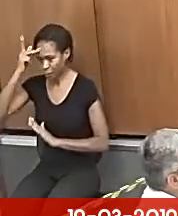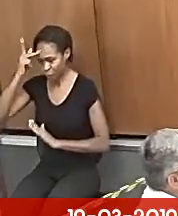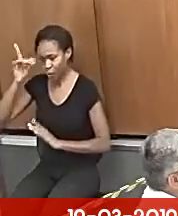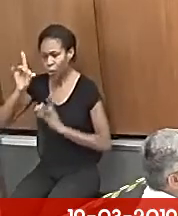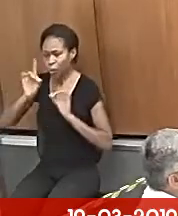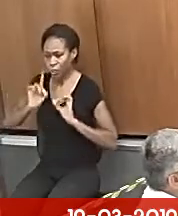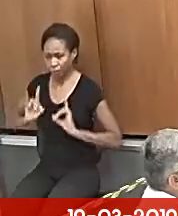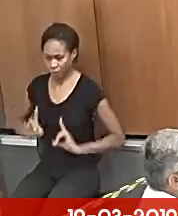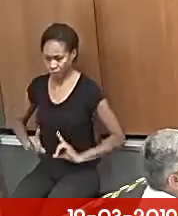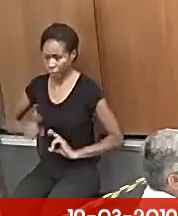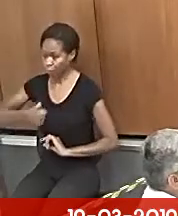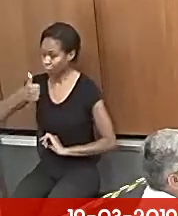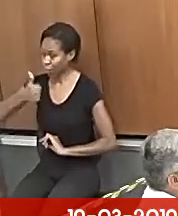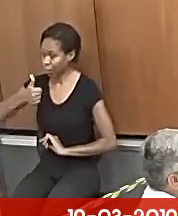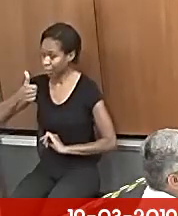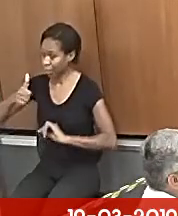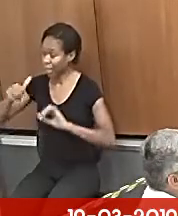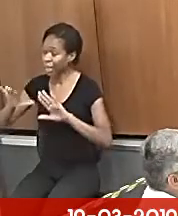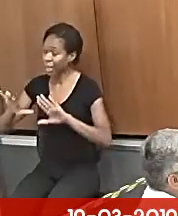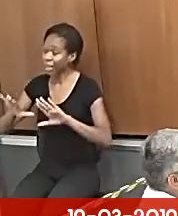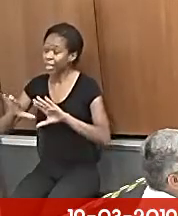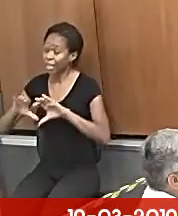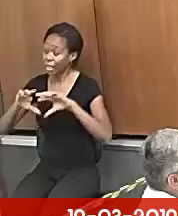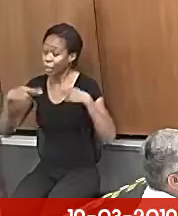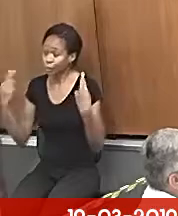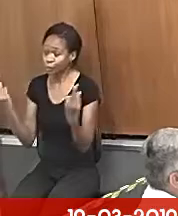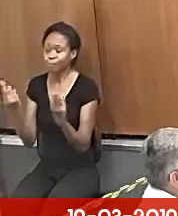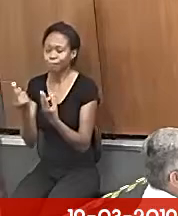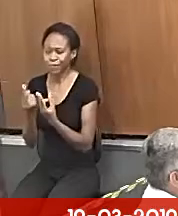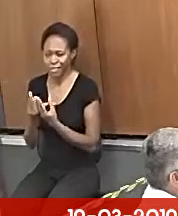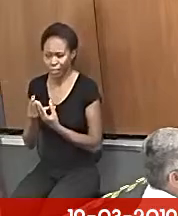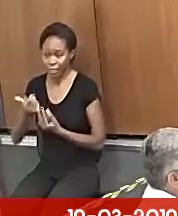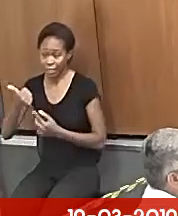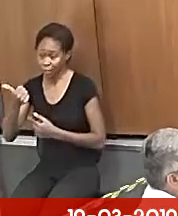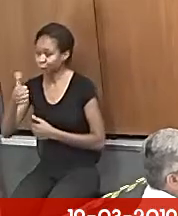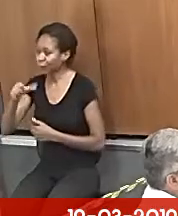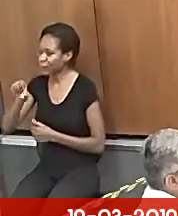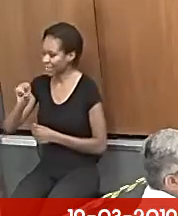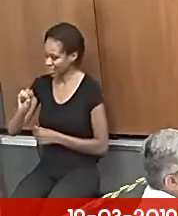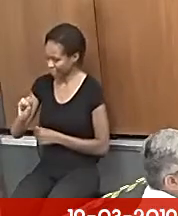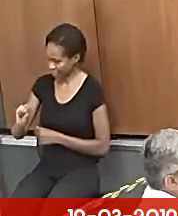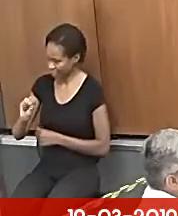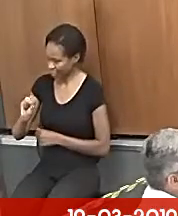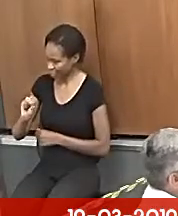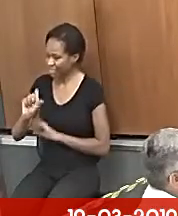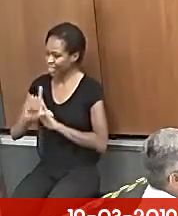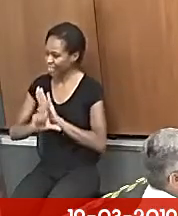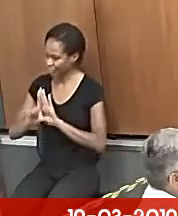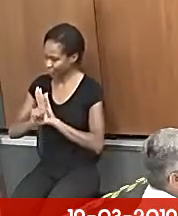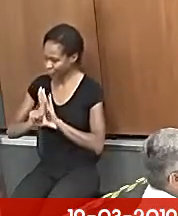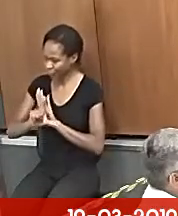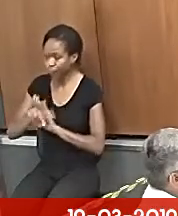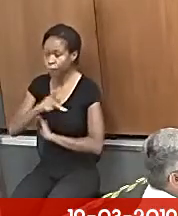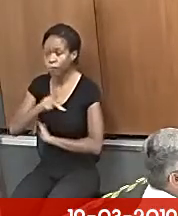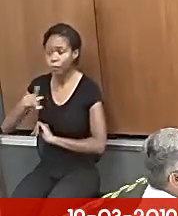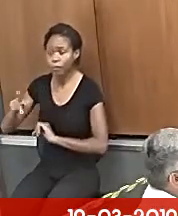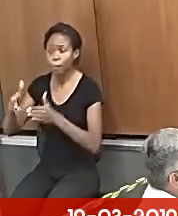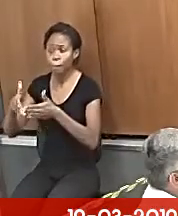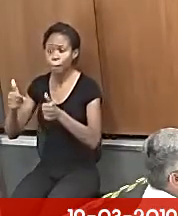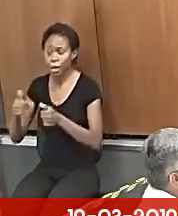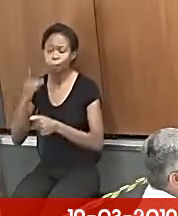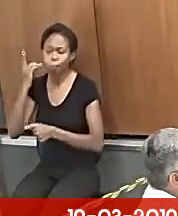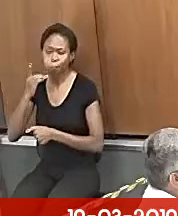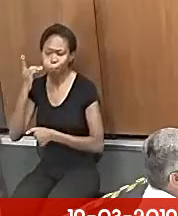primeira sessão legislativa ordinária a décima nona legislatura edna presidência solicita que os deputados e os